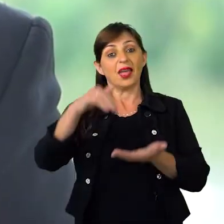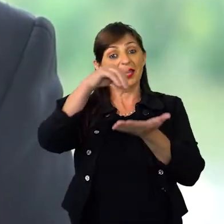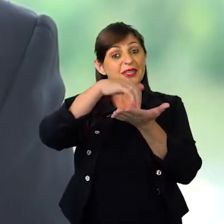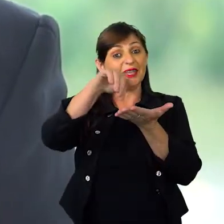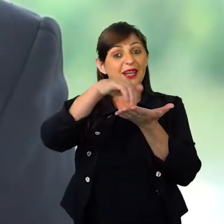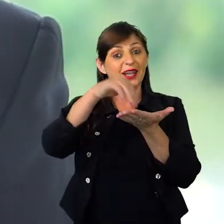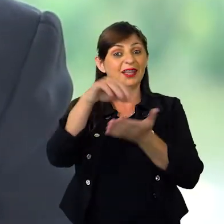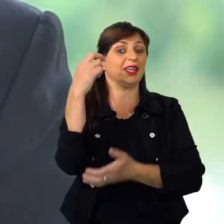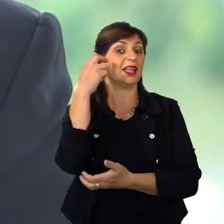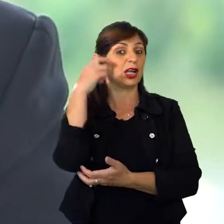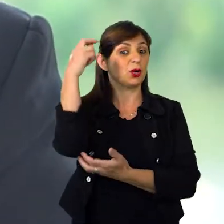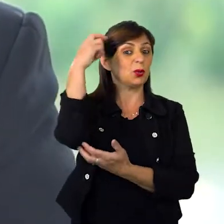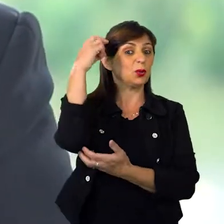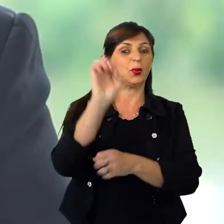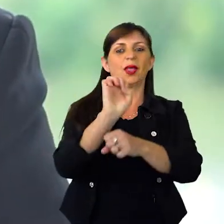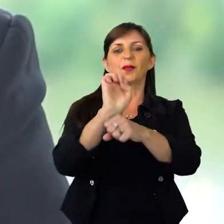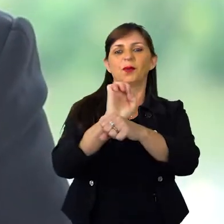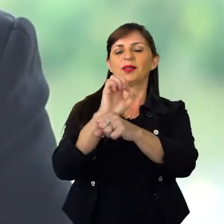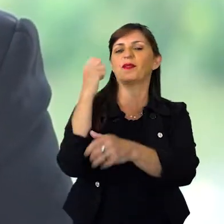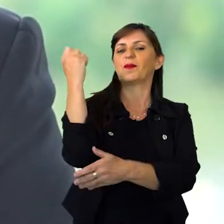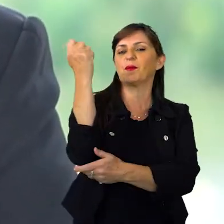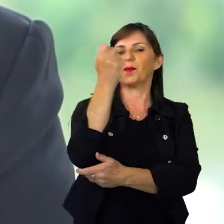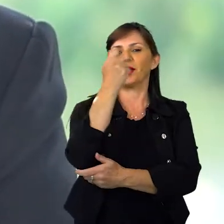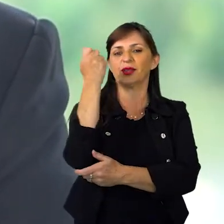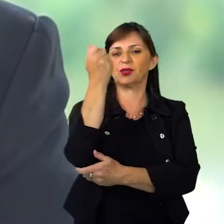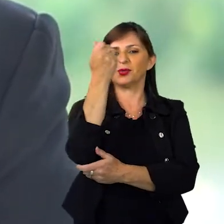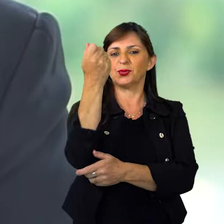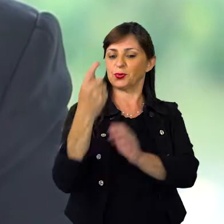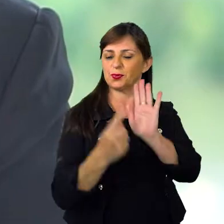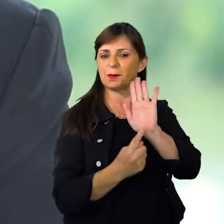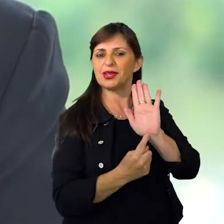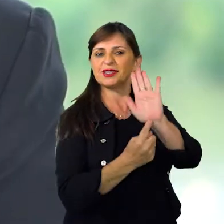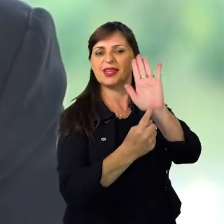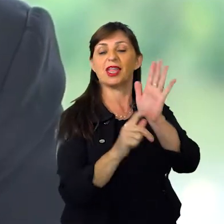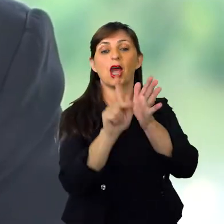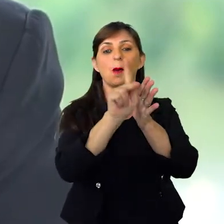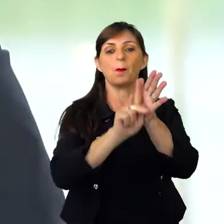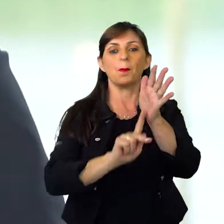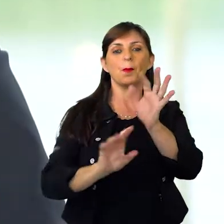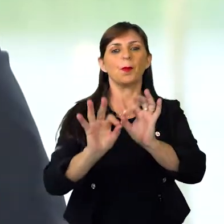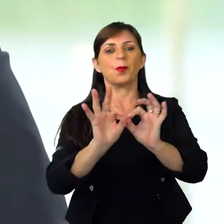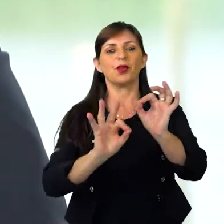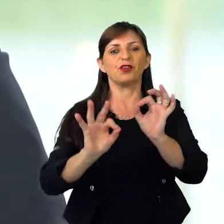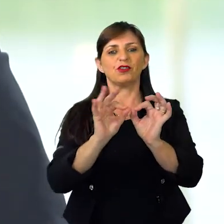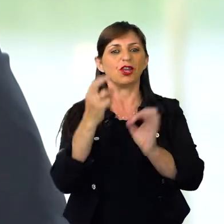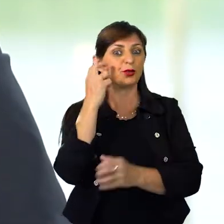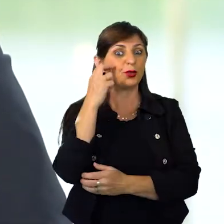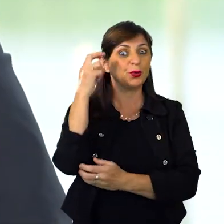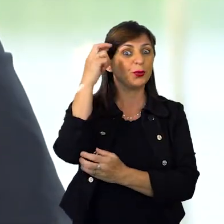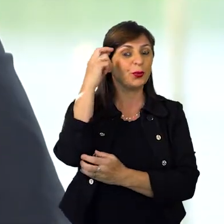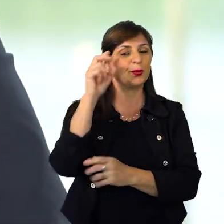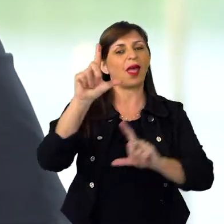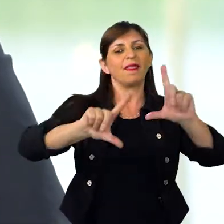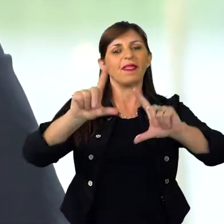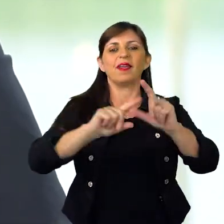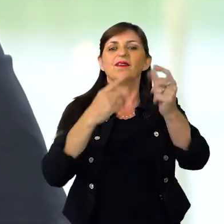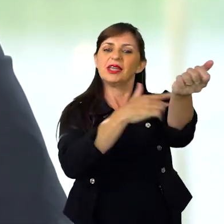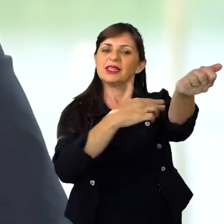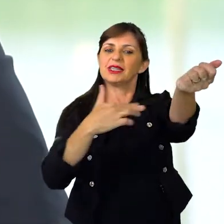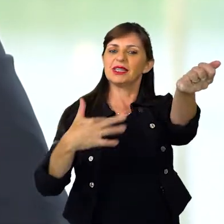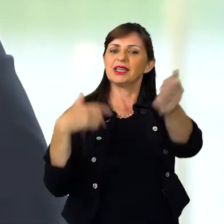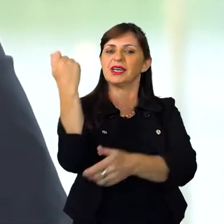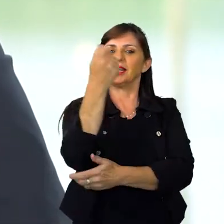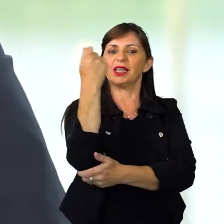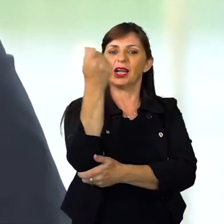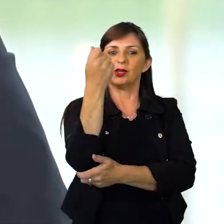a secretaria da cultura do Estado do Rio Grande do Sul apresenta projeto cultural TV sangue de